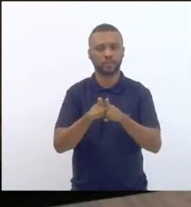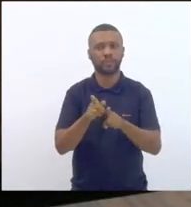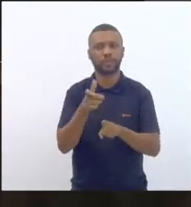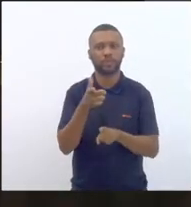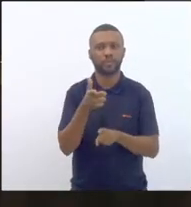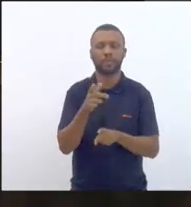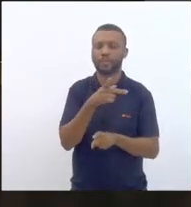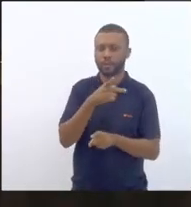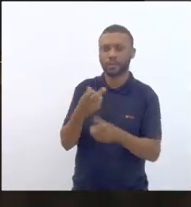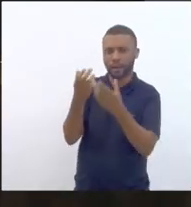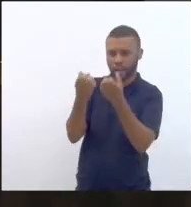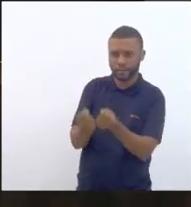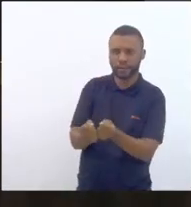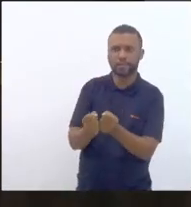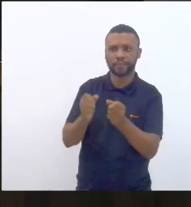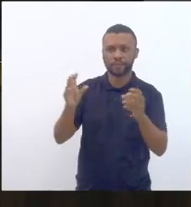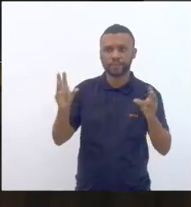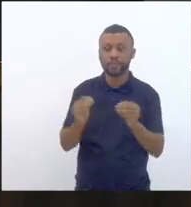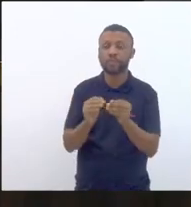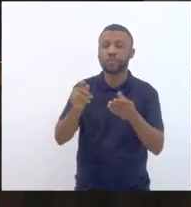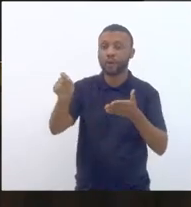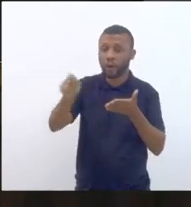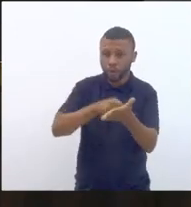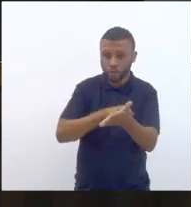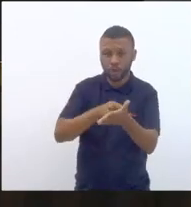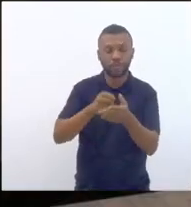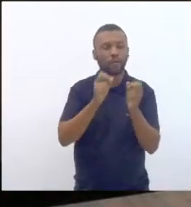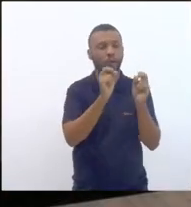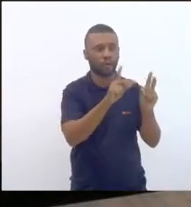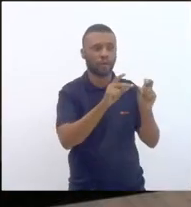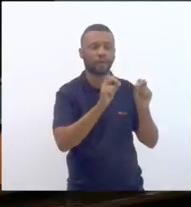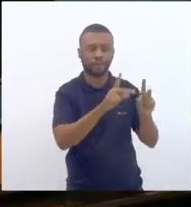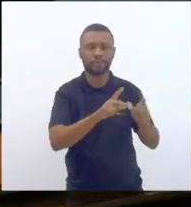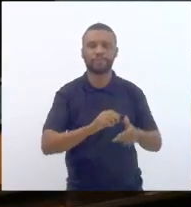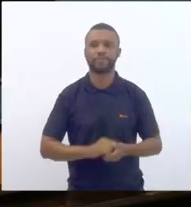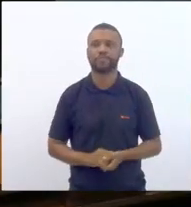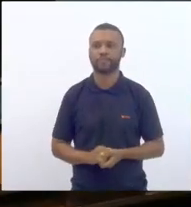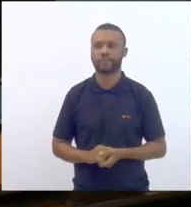A defere pedido de Vossa Excelência. Isso, vou mandar o autógrafo, tá? Ok, ok, ok.